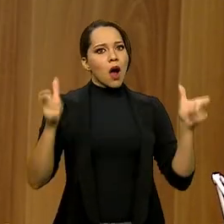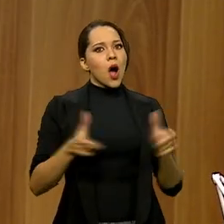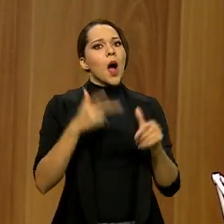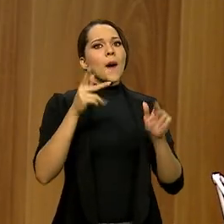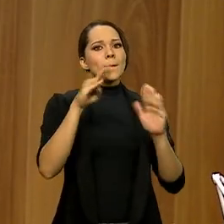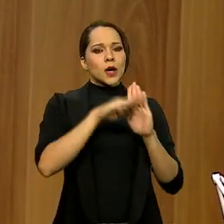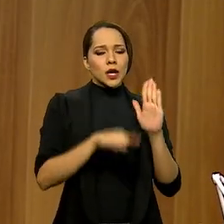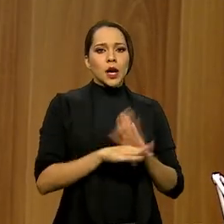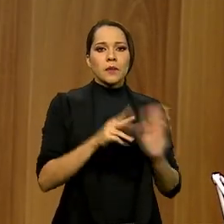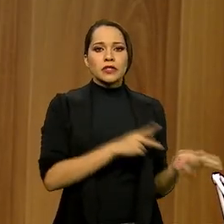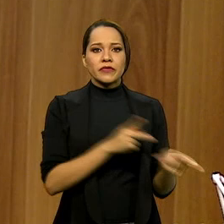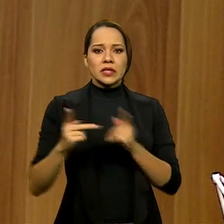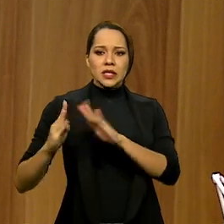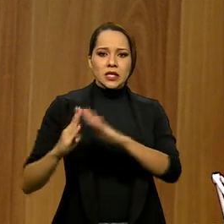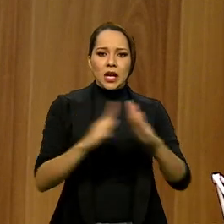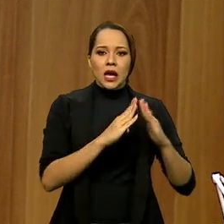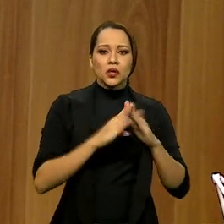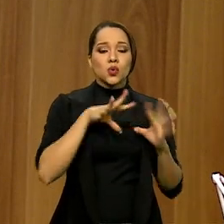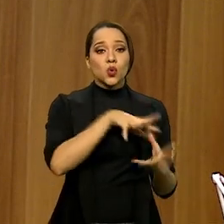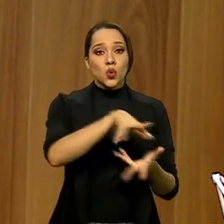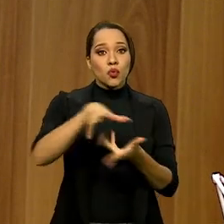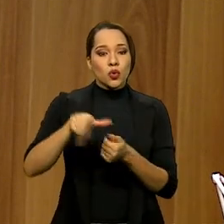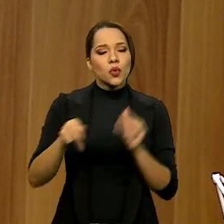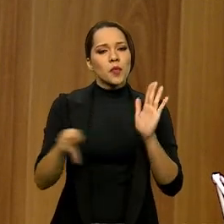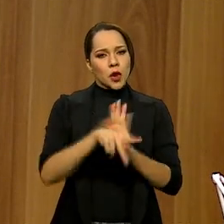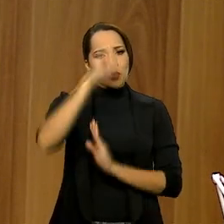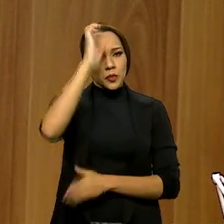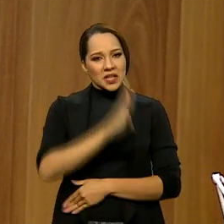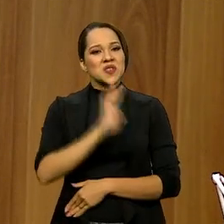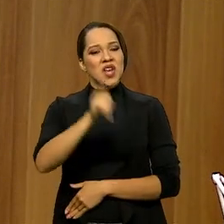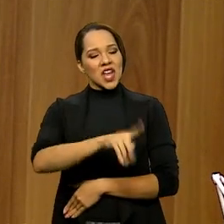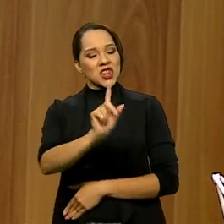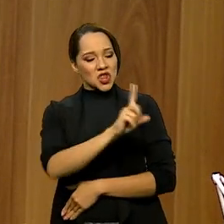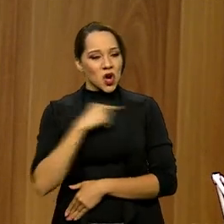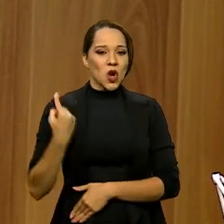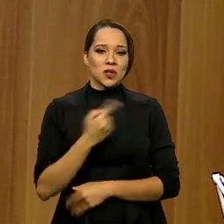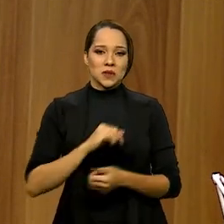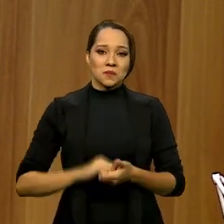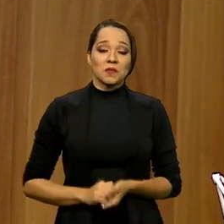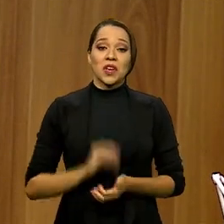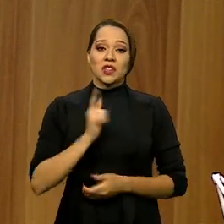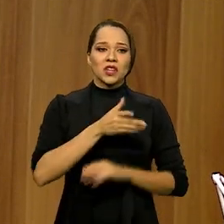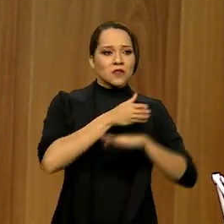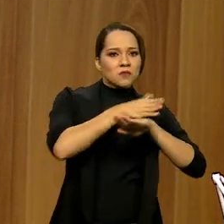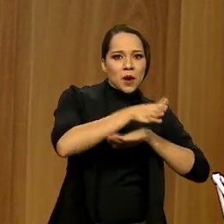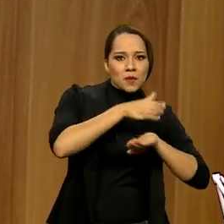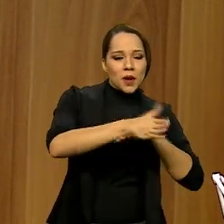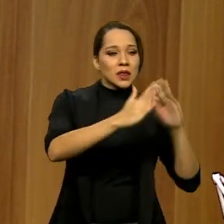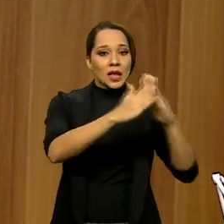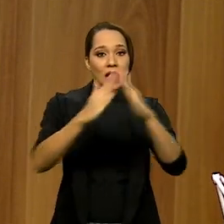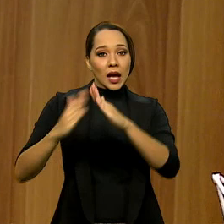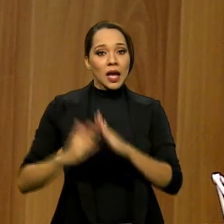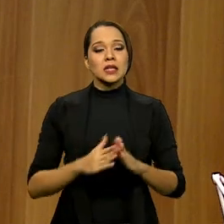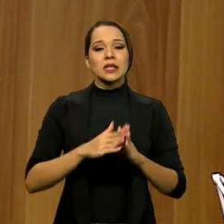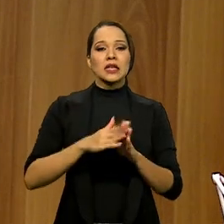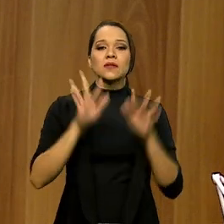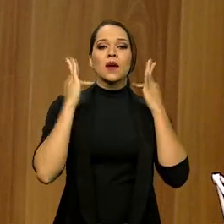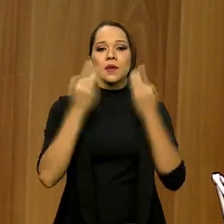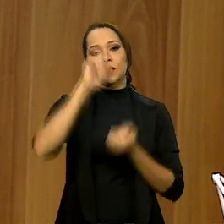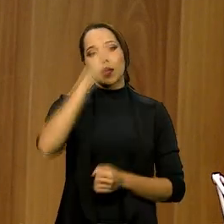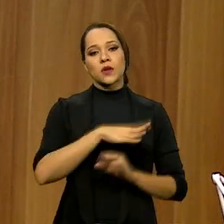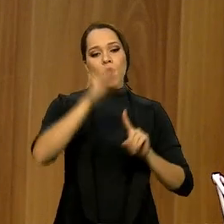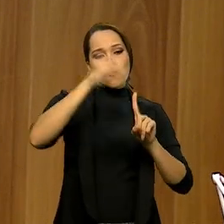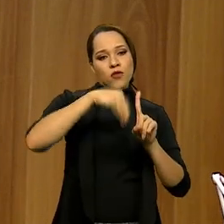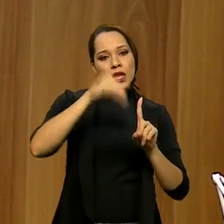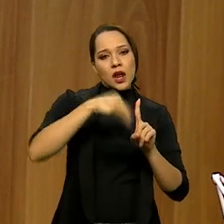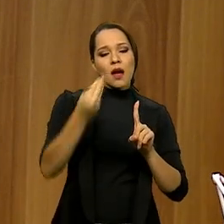visita domiciliar do mundo, né? Brasileiro, é nosso. Nós estamos nas casas das famílias brasileiras vulneráveis, com